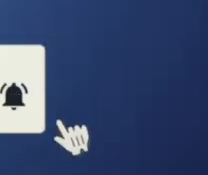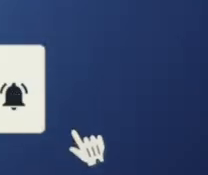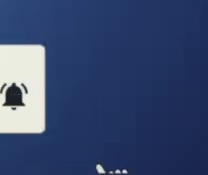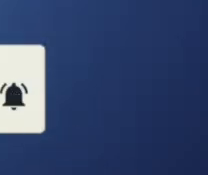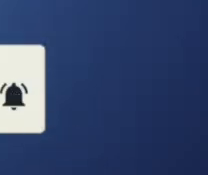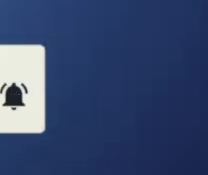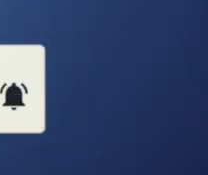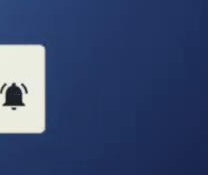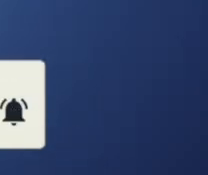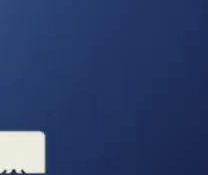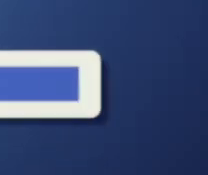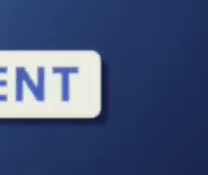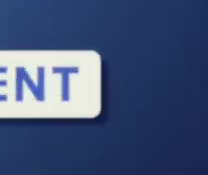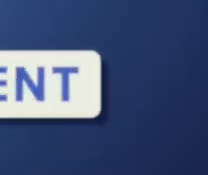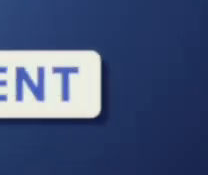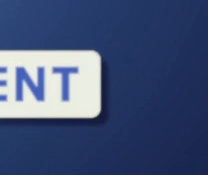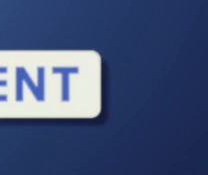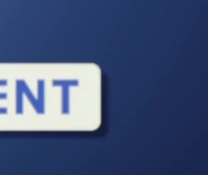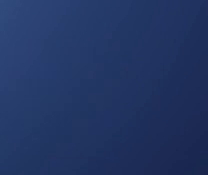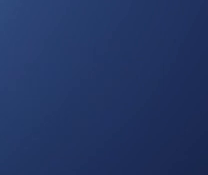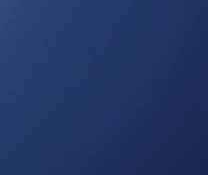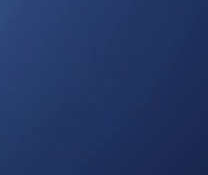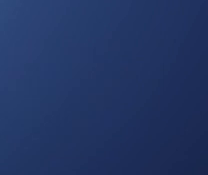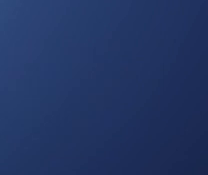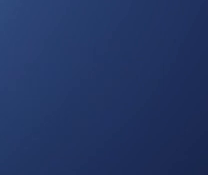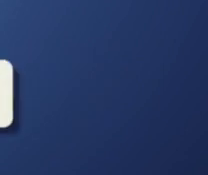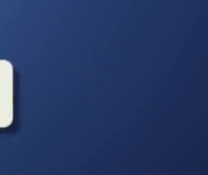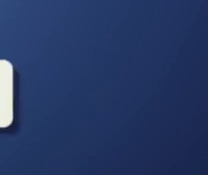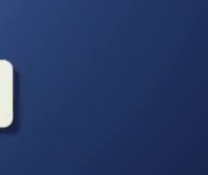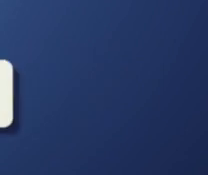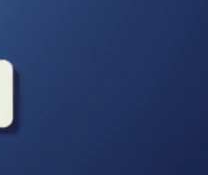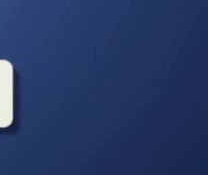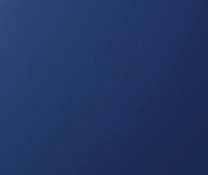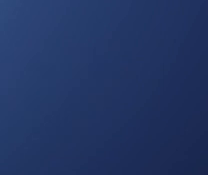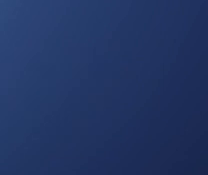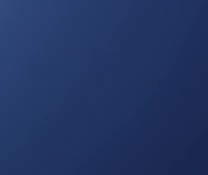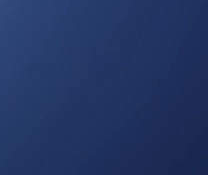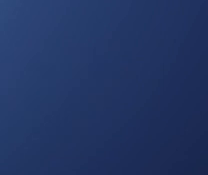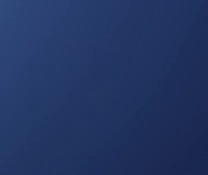No hanehan botão notificação, pode fazer comentário no faia tutan, vai merecê-lo.